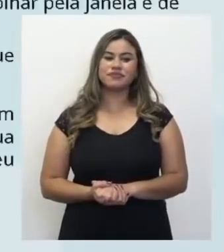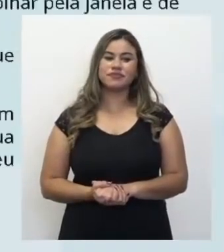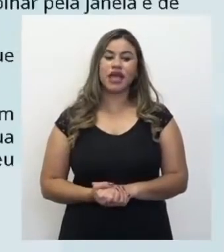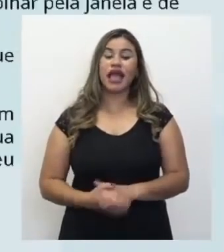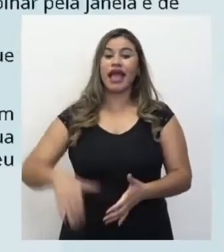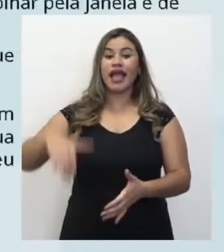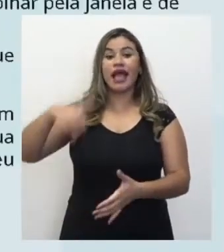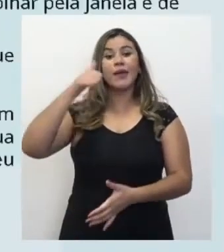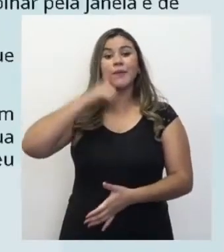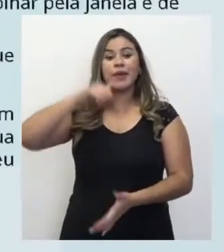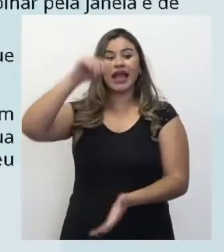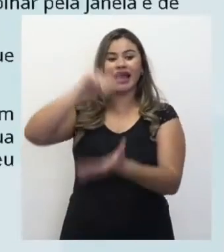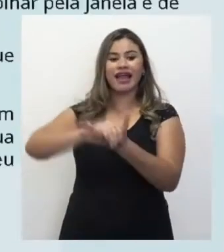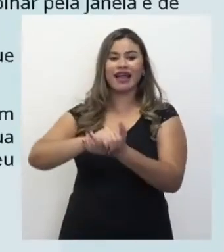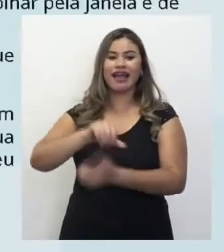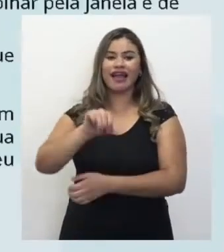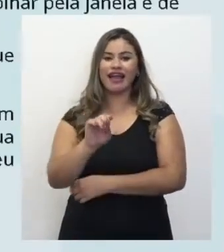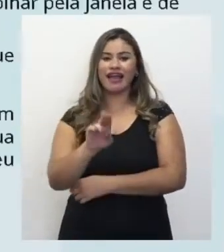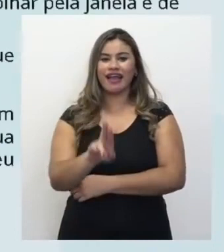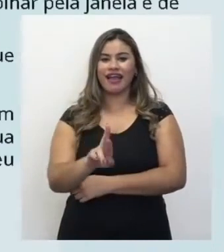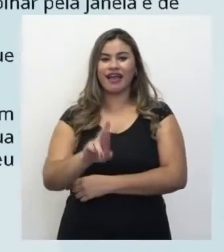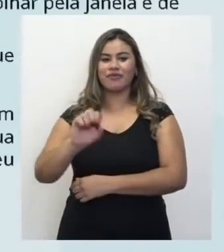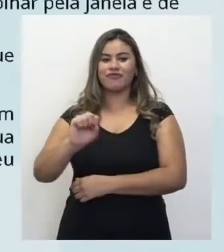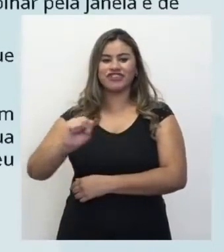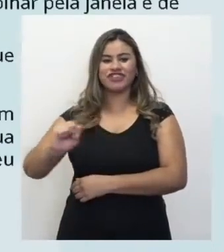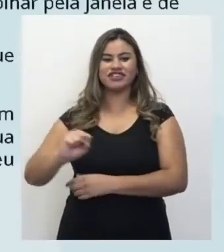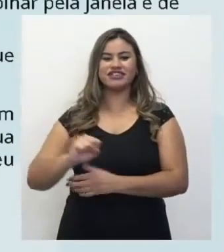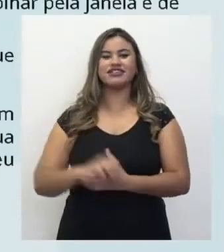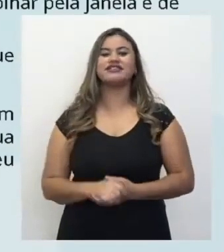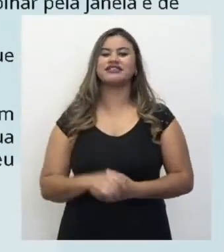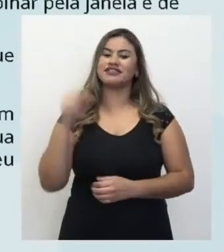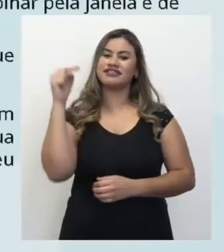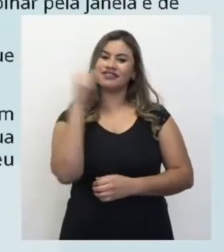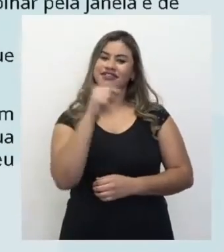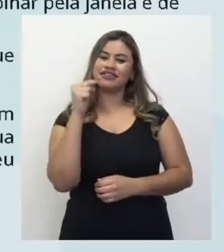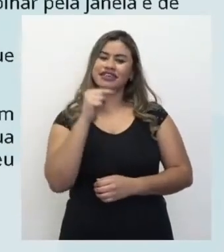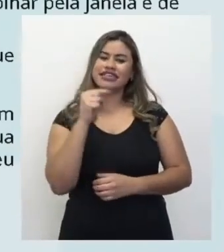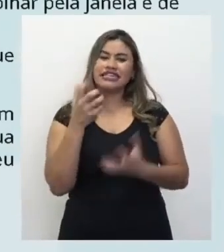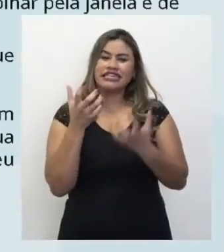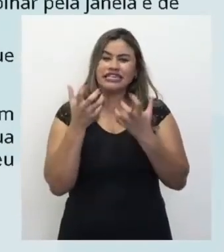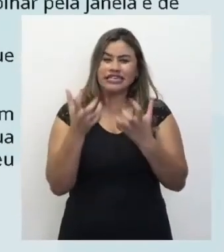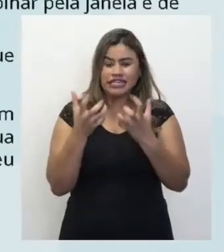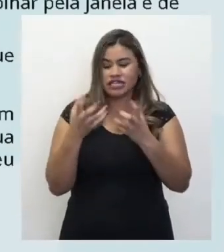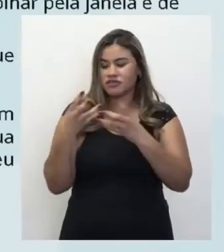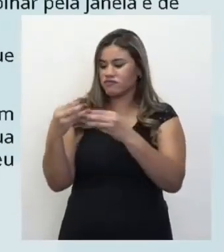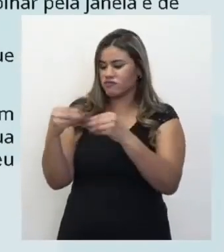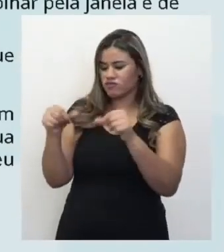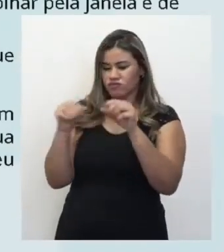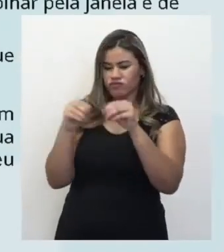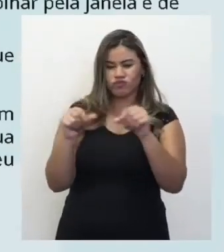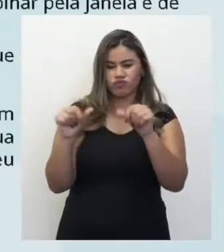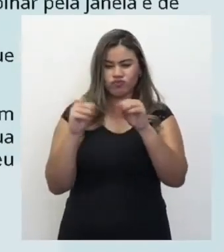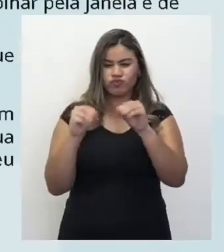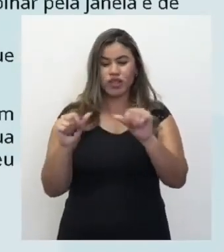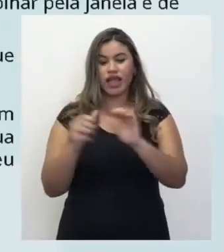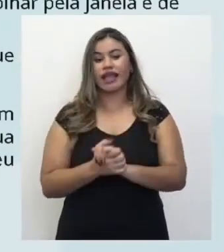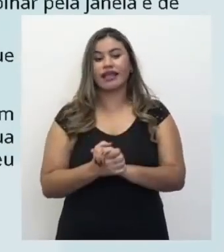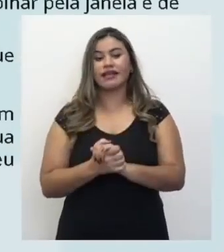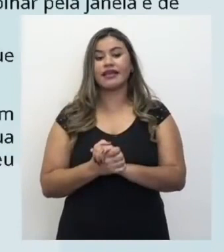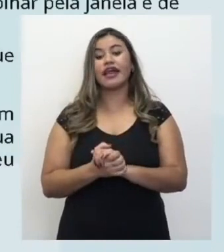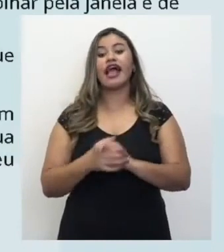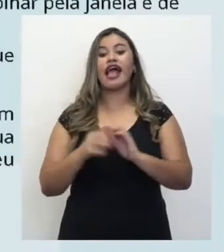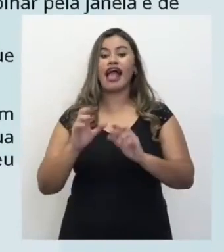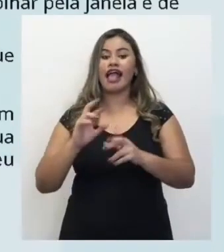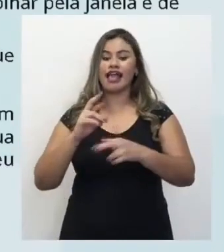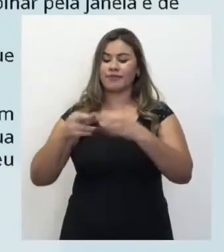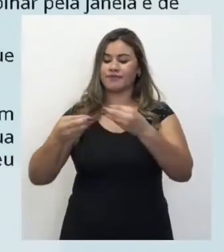Casa-se com Brás, um escudeiro que estava interessado apenas em suas propriedades. Recebem de presente